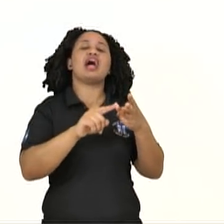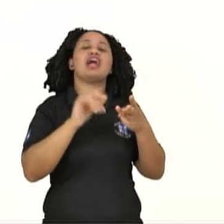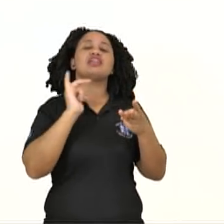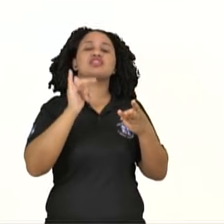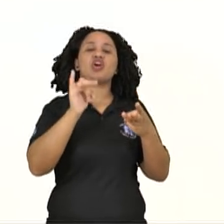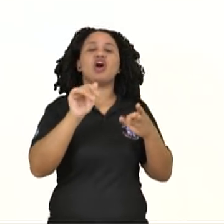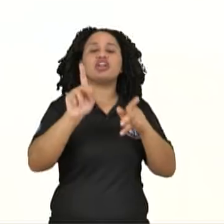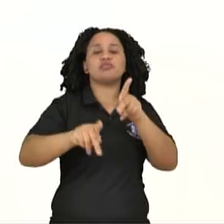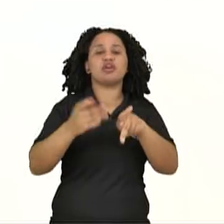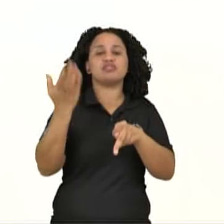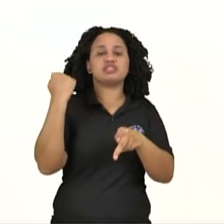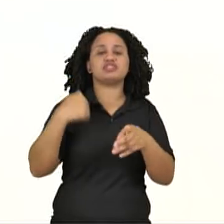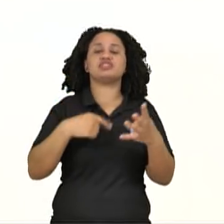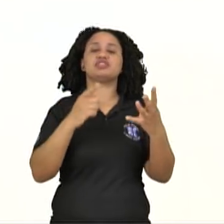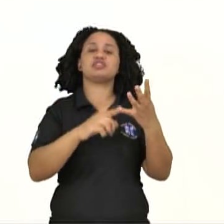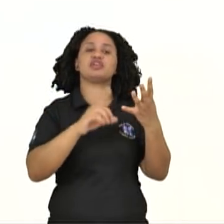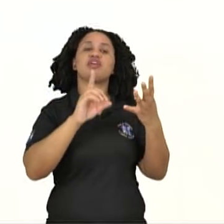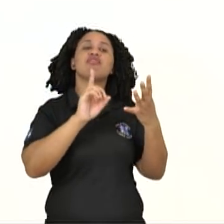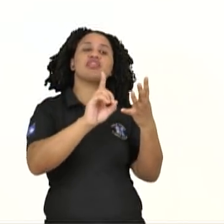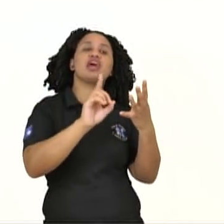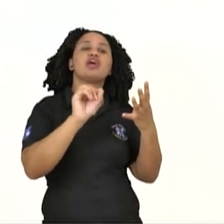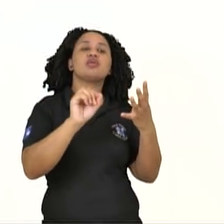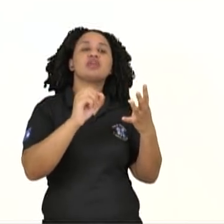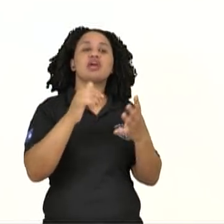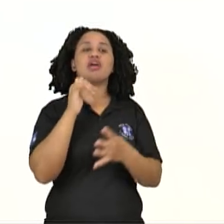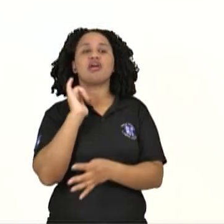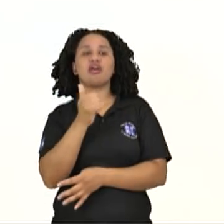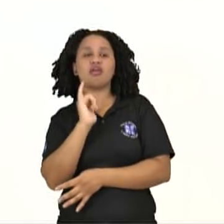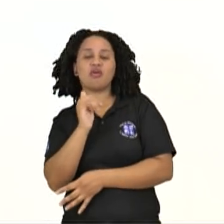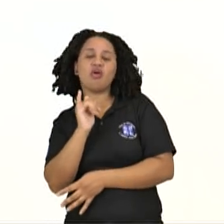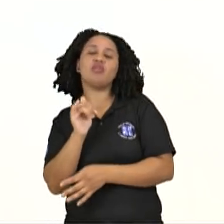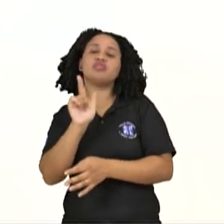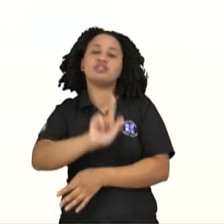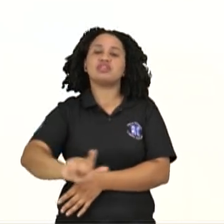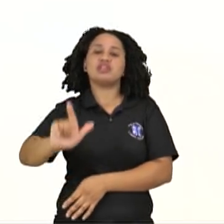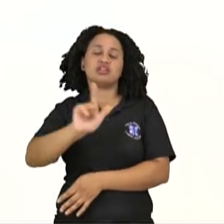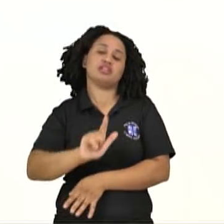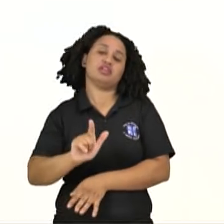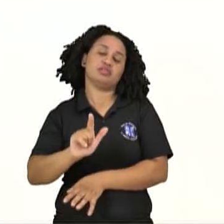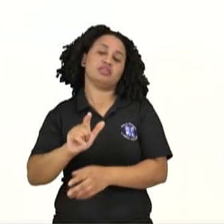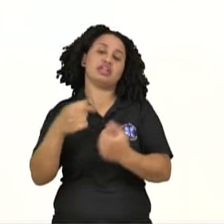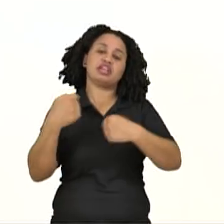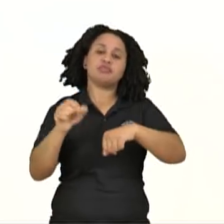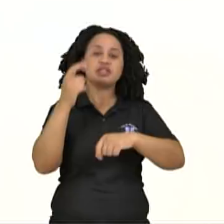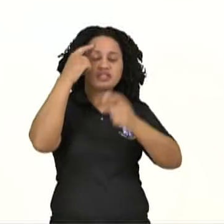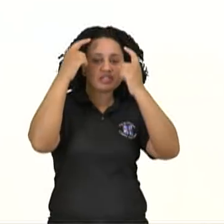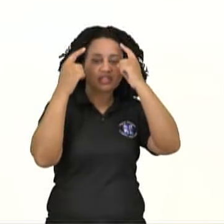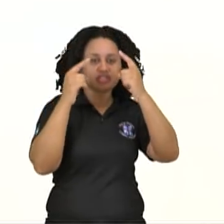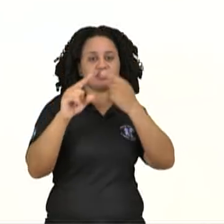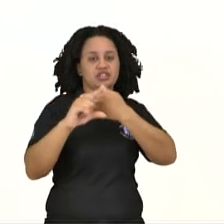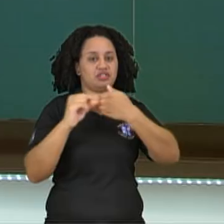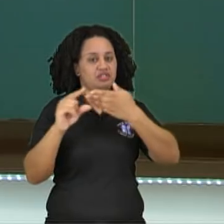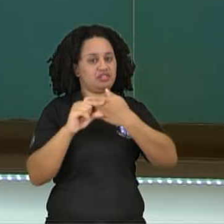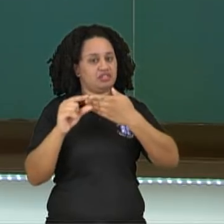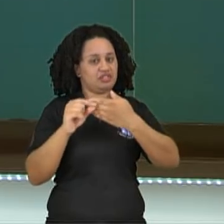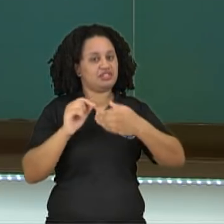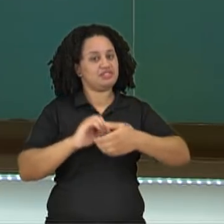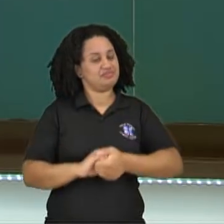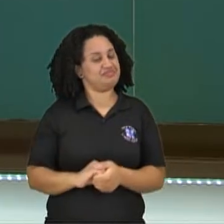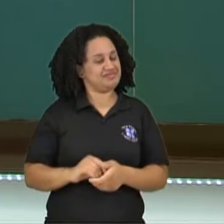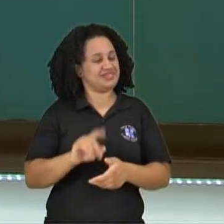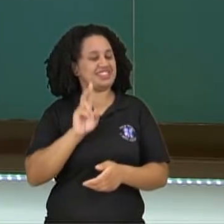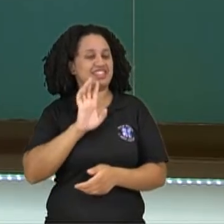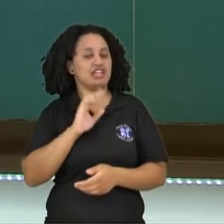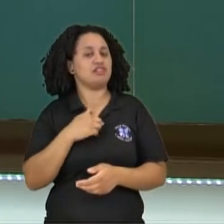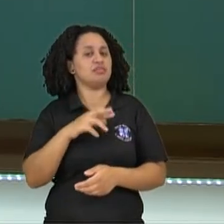povos antigos? Ou letra D, contos de literatura que dependem da criatividade do autor? Essa eu gostei. Vamos